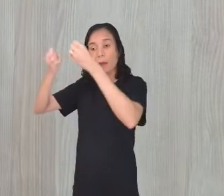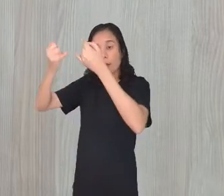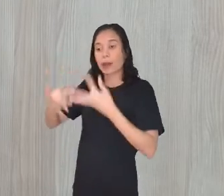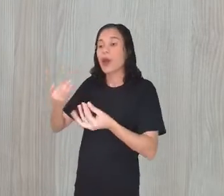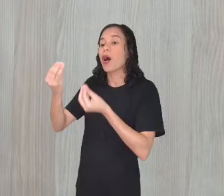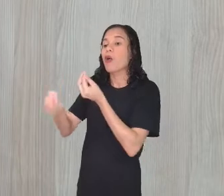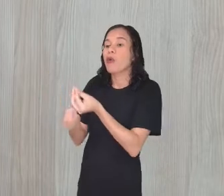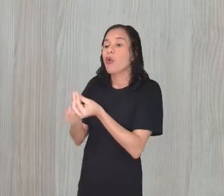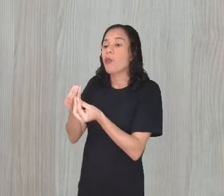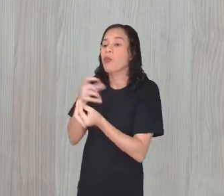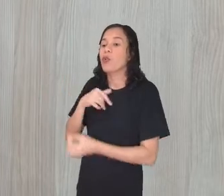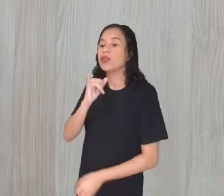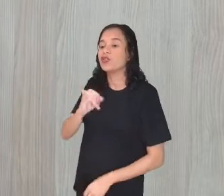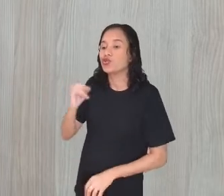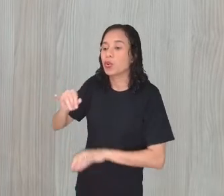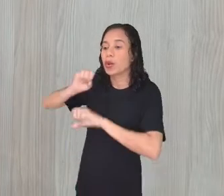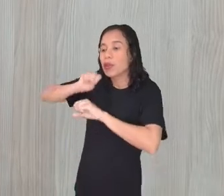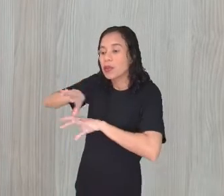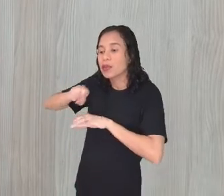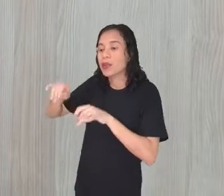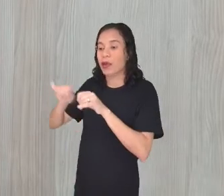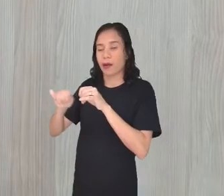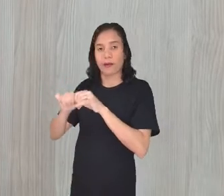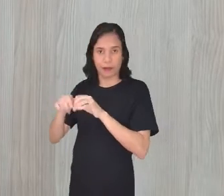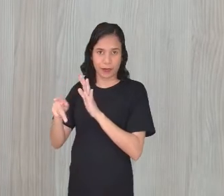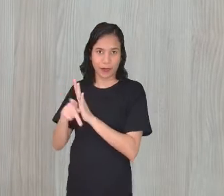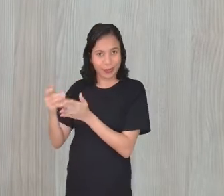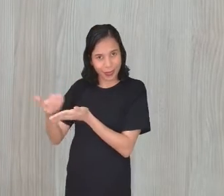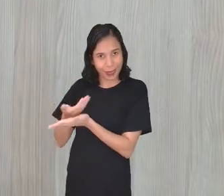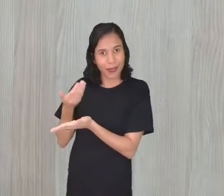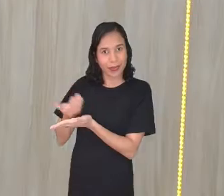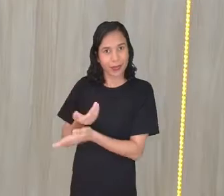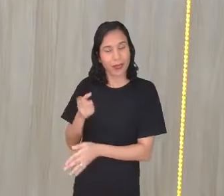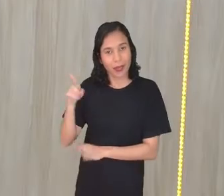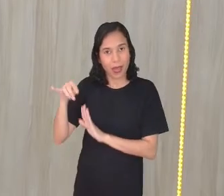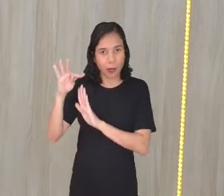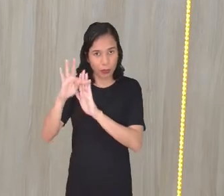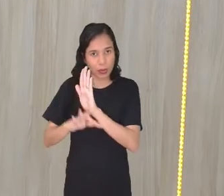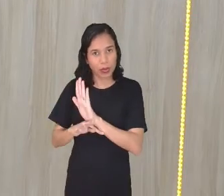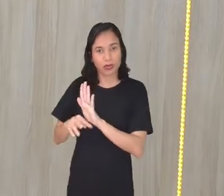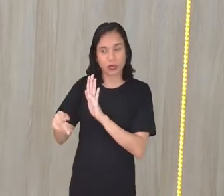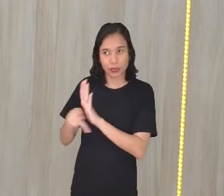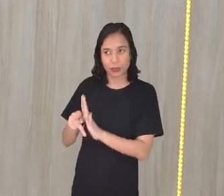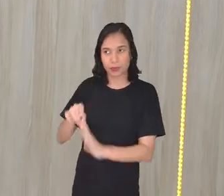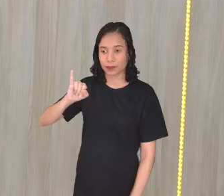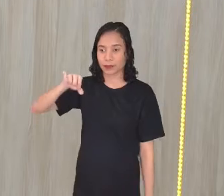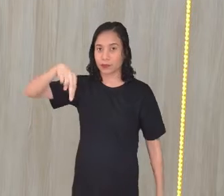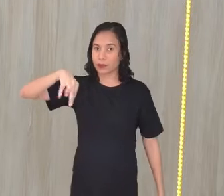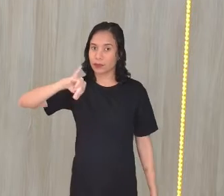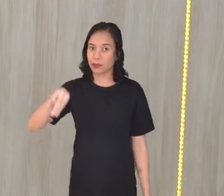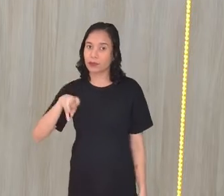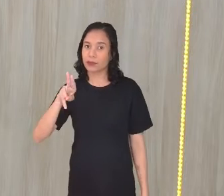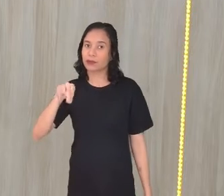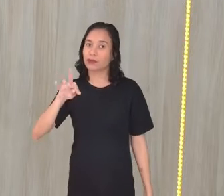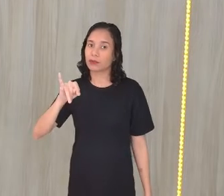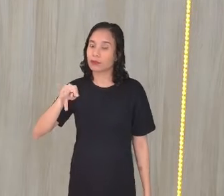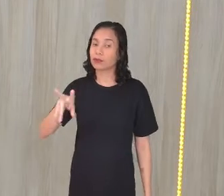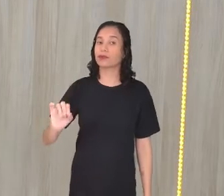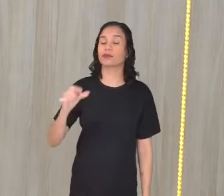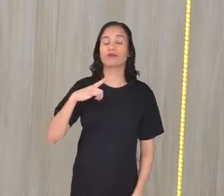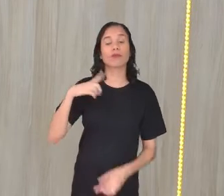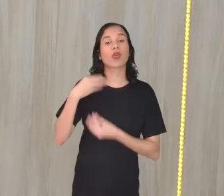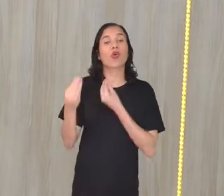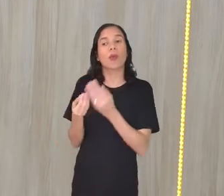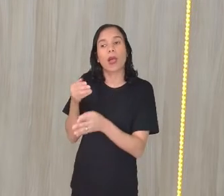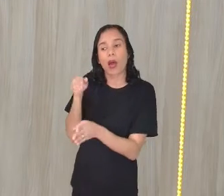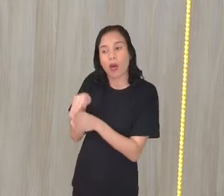gente instrua. Isso. Não é? Que é o texto instrucional. Injuntivo, né? O texto um injuntivo. Que instrucional. dá orientações,